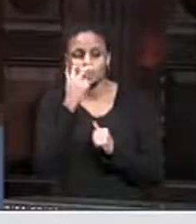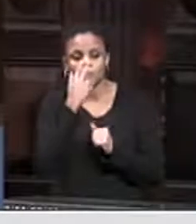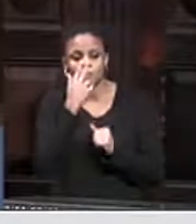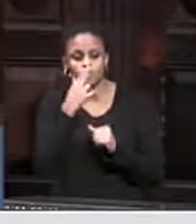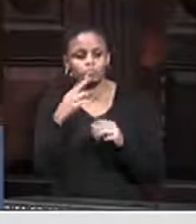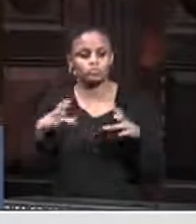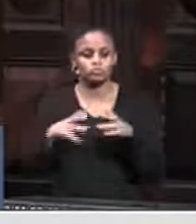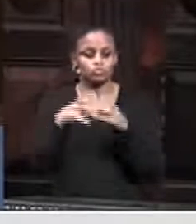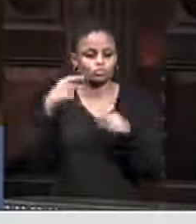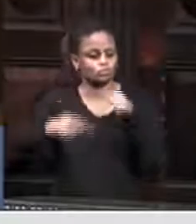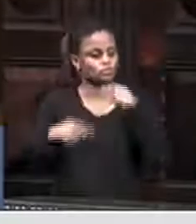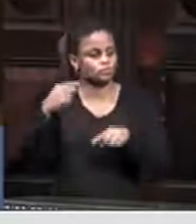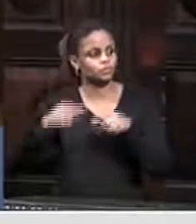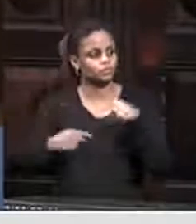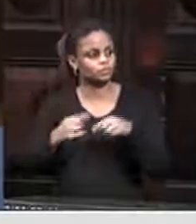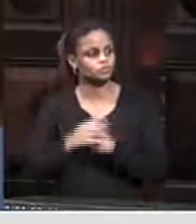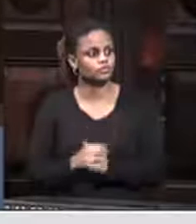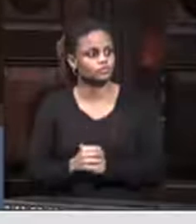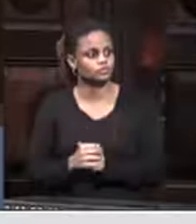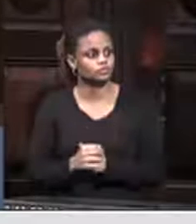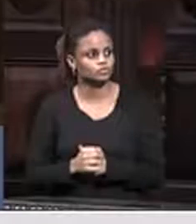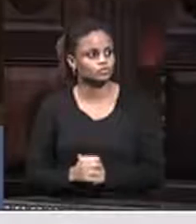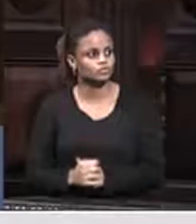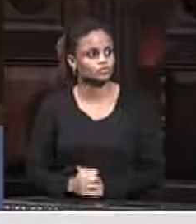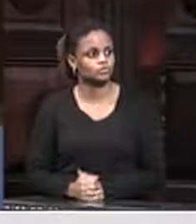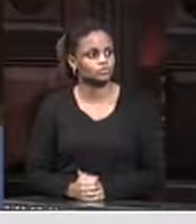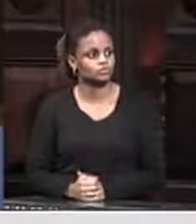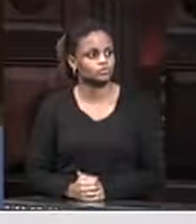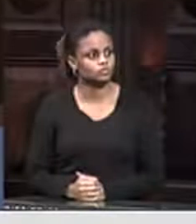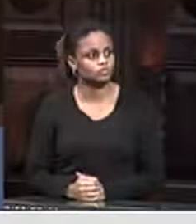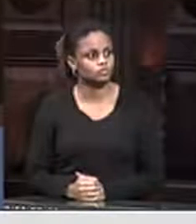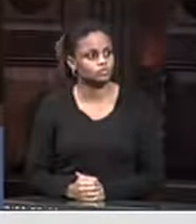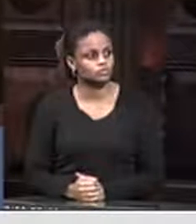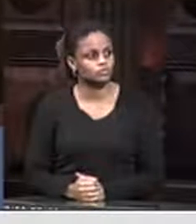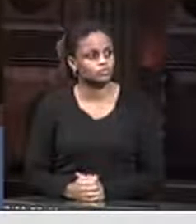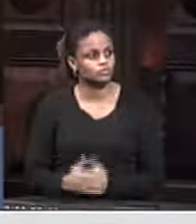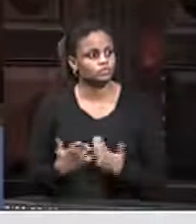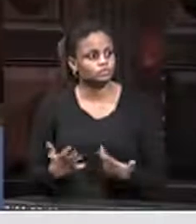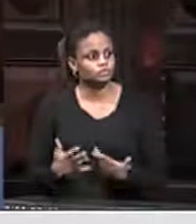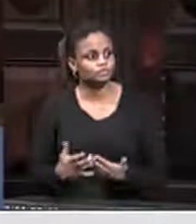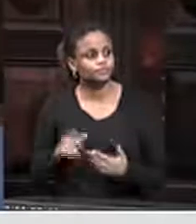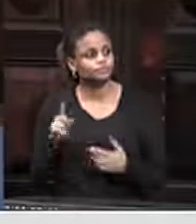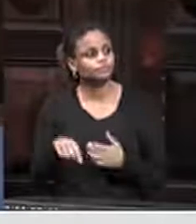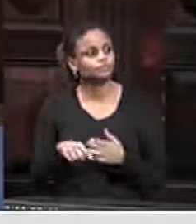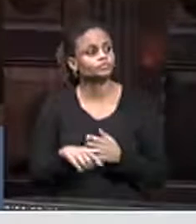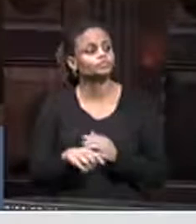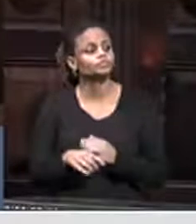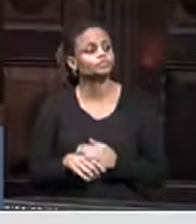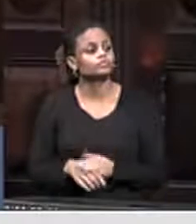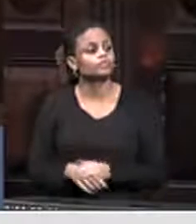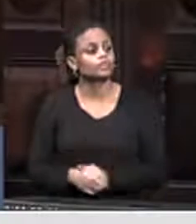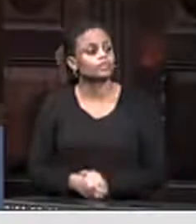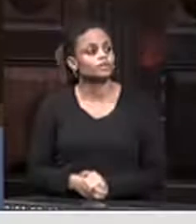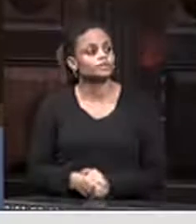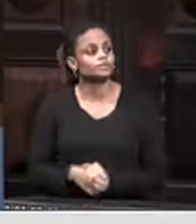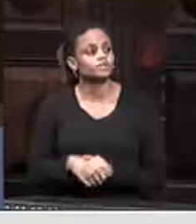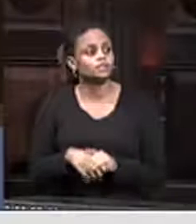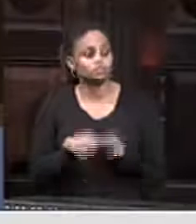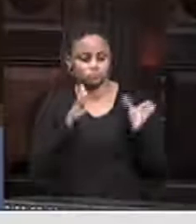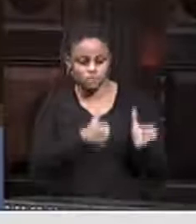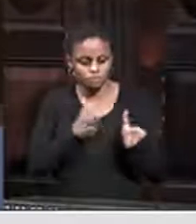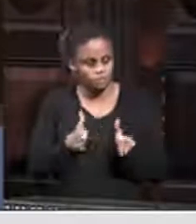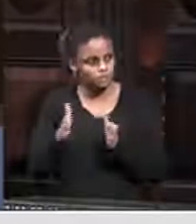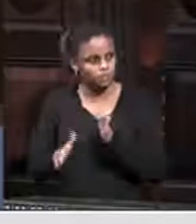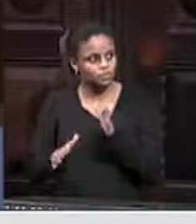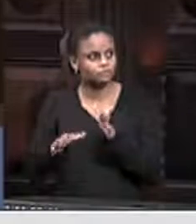política e muitas vezes com as piores das intenções. Então, a institucionalização de critérios para